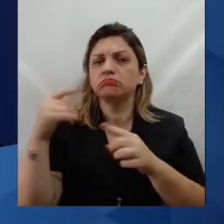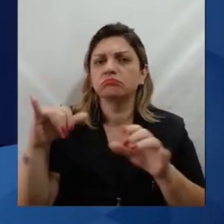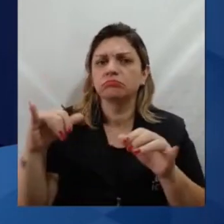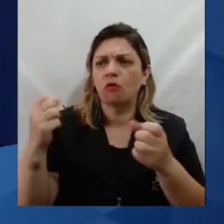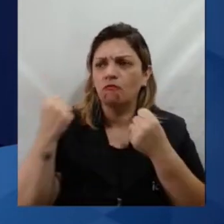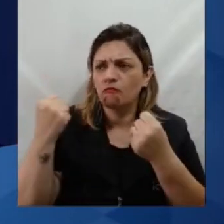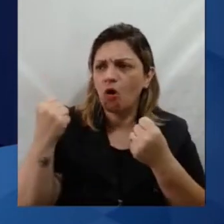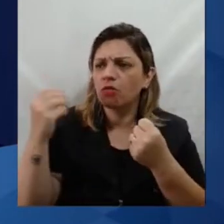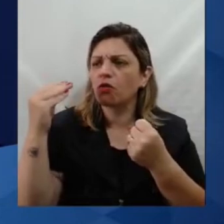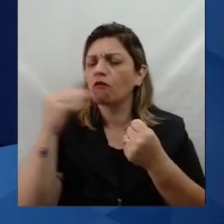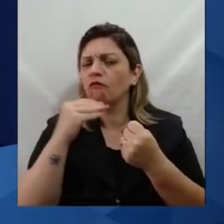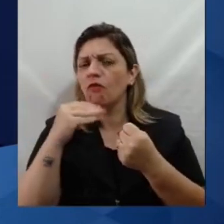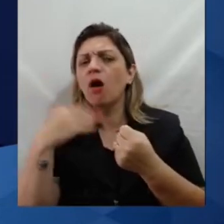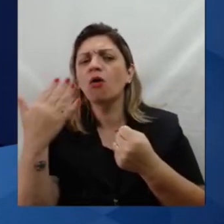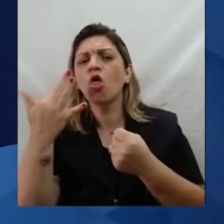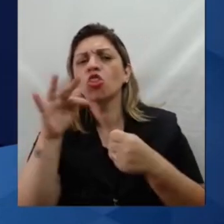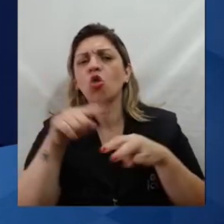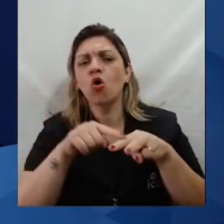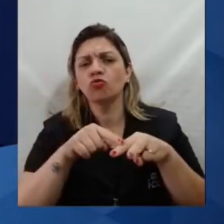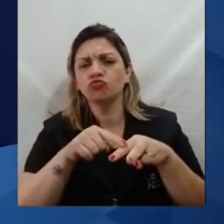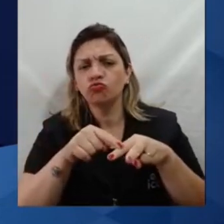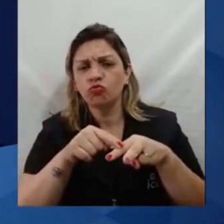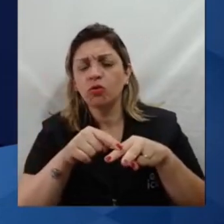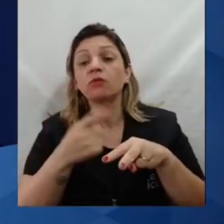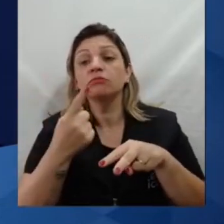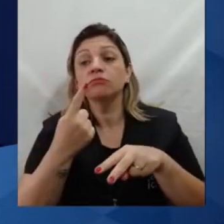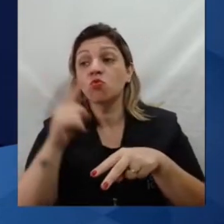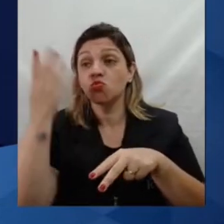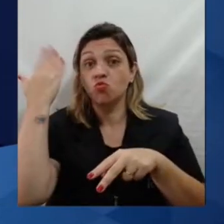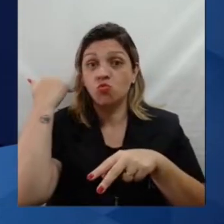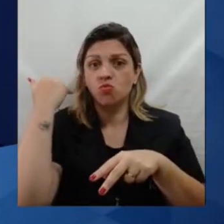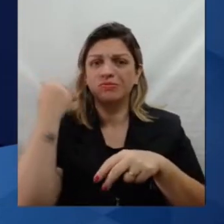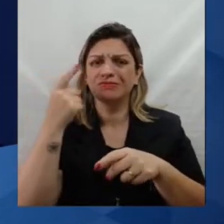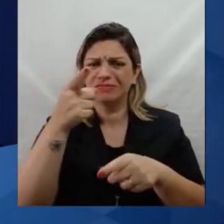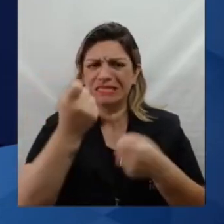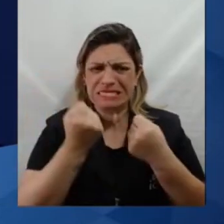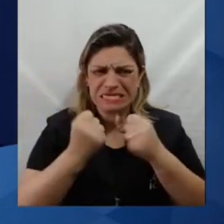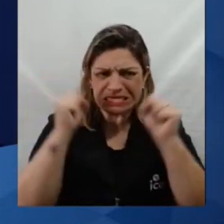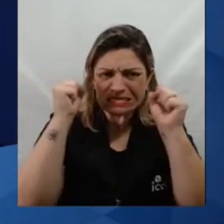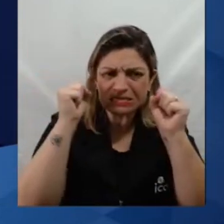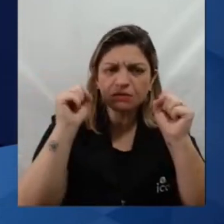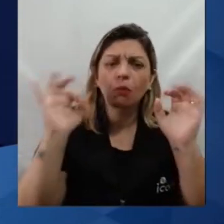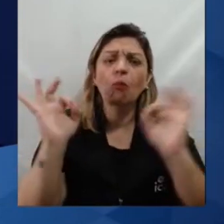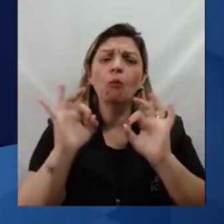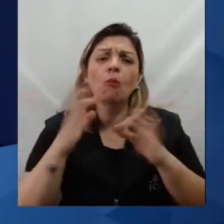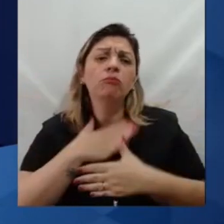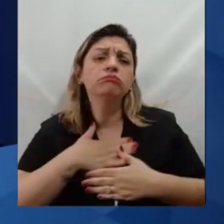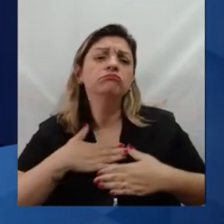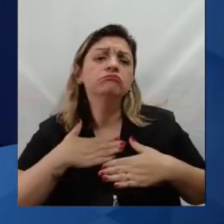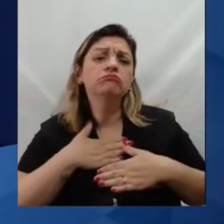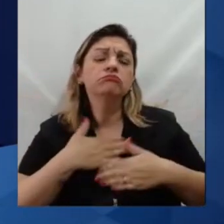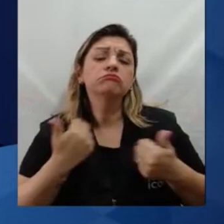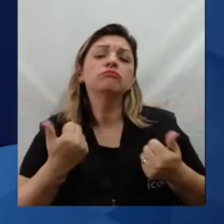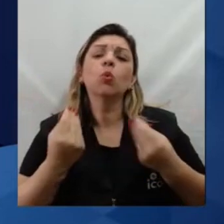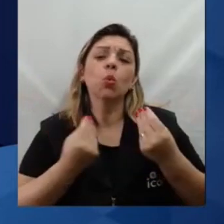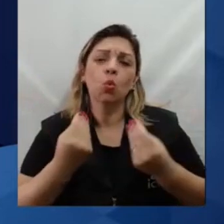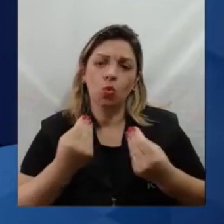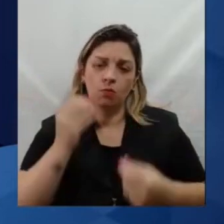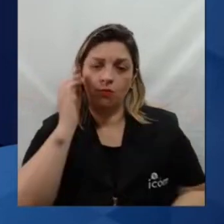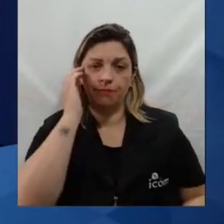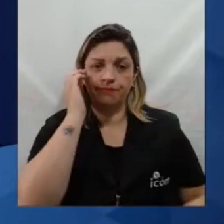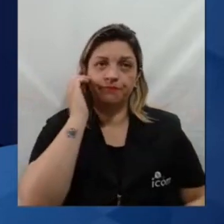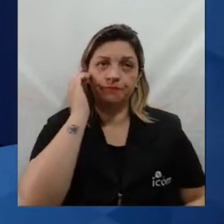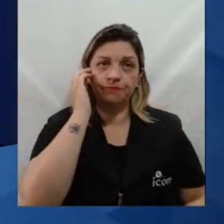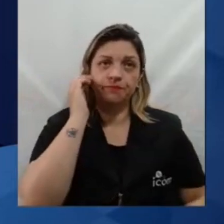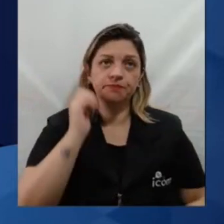no joelho, ou na última semana, o quão frustrado a pessoa esteve com essa dor constante.